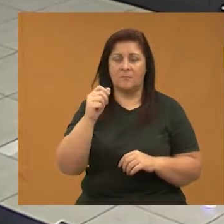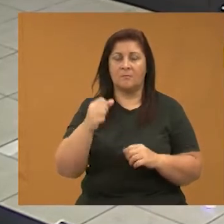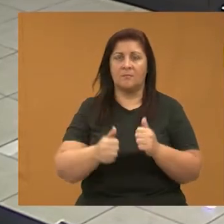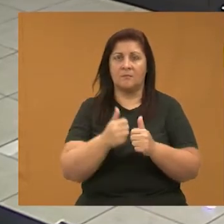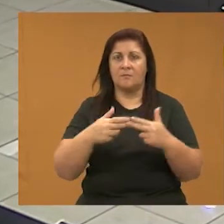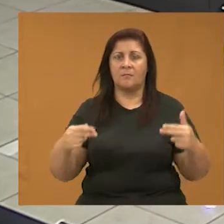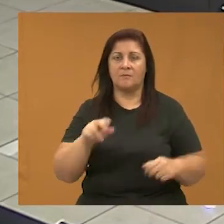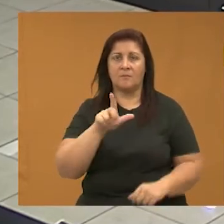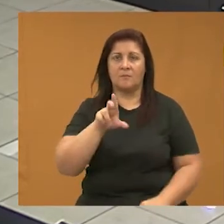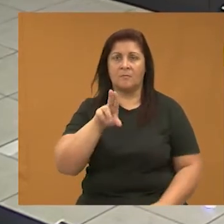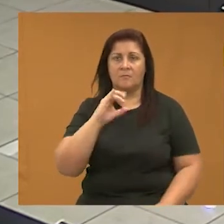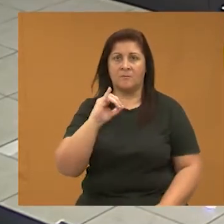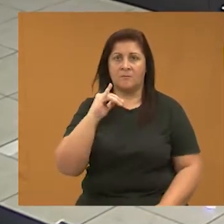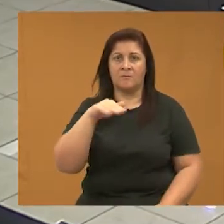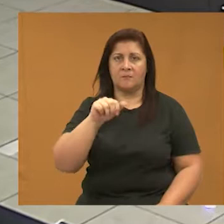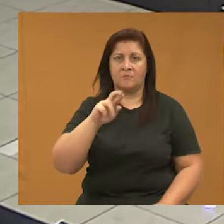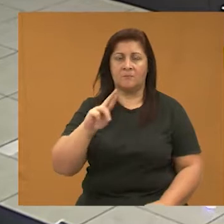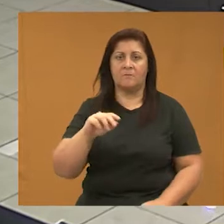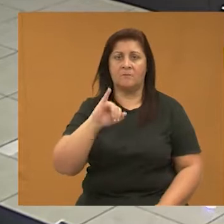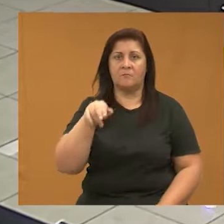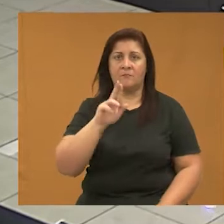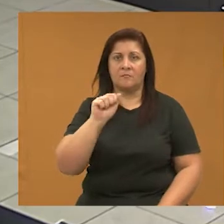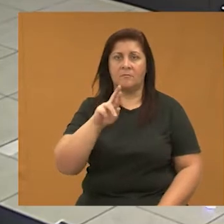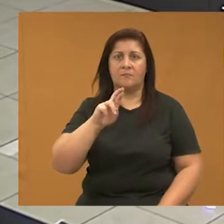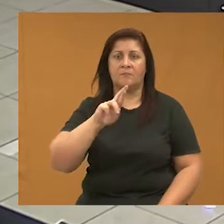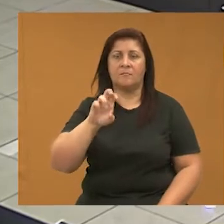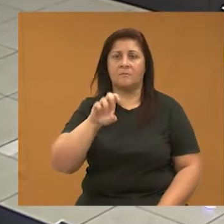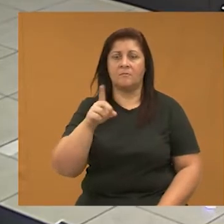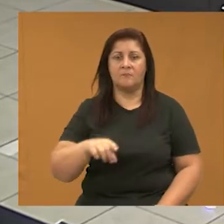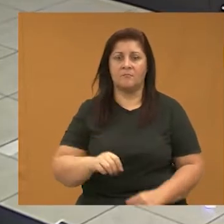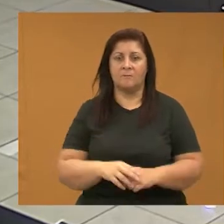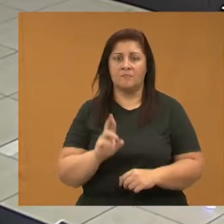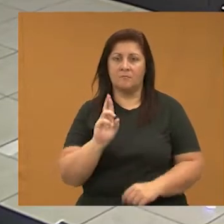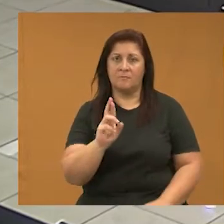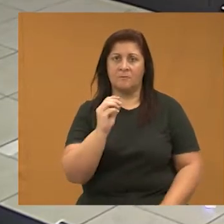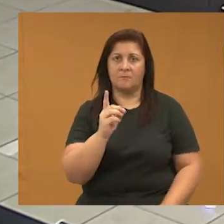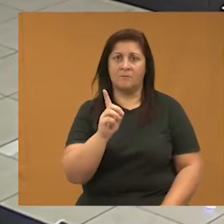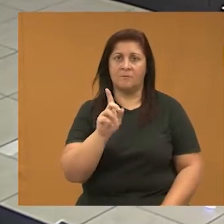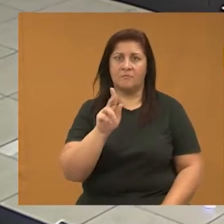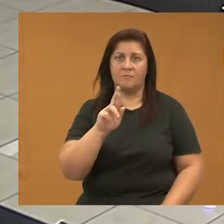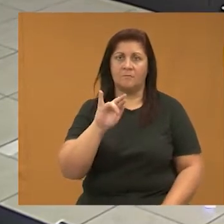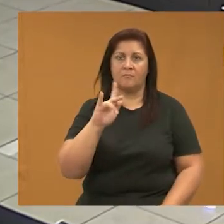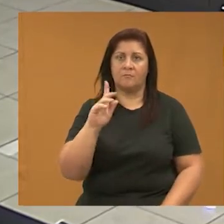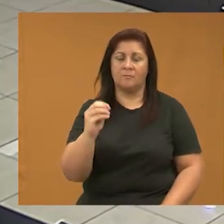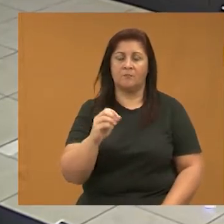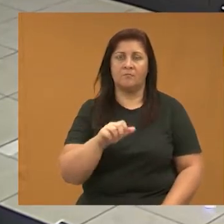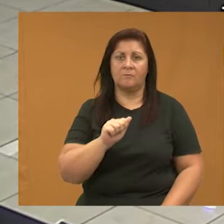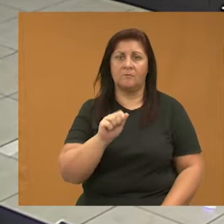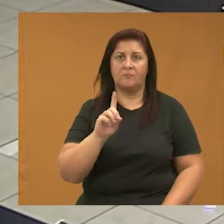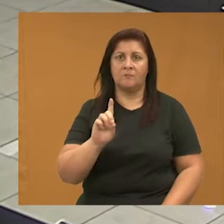Lucimar Ponciano, Juarez Araújo, Dr. Rodrigo Salomão, Aderbal